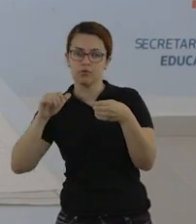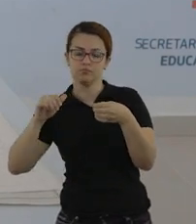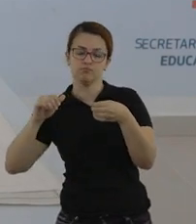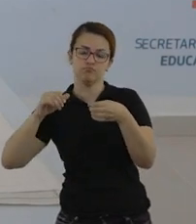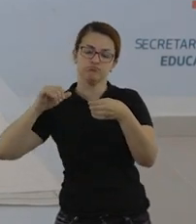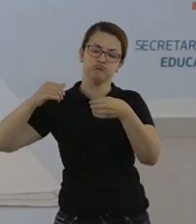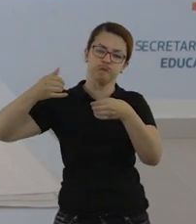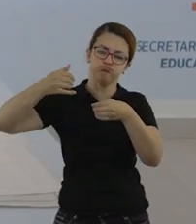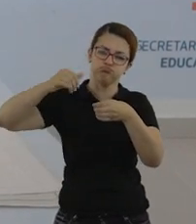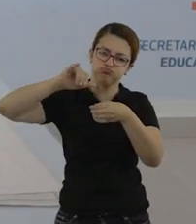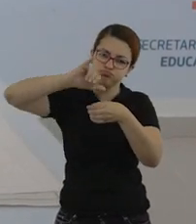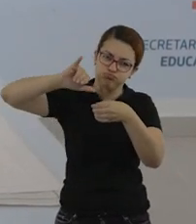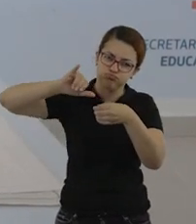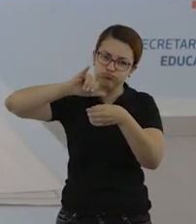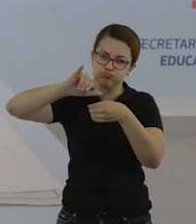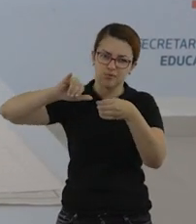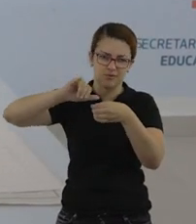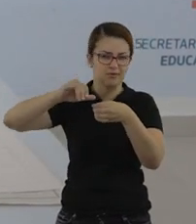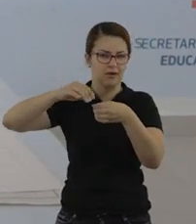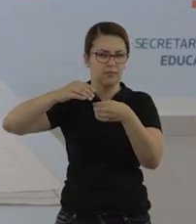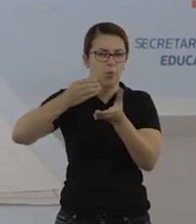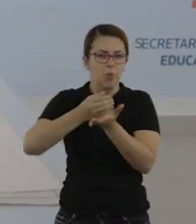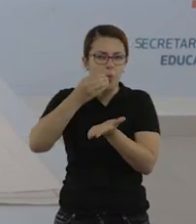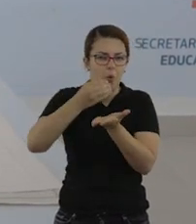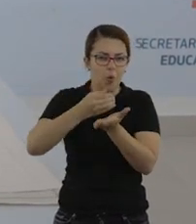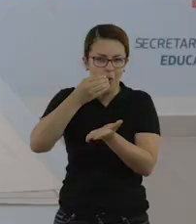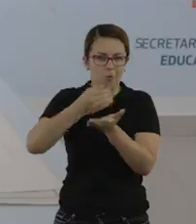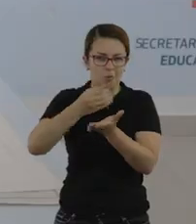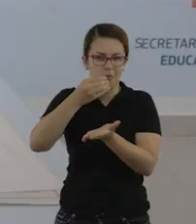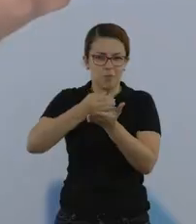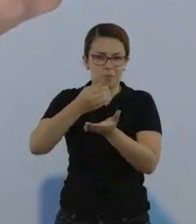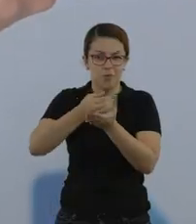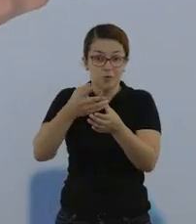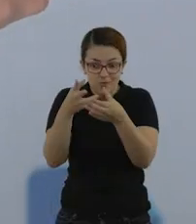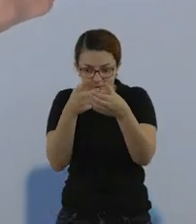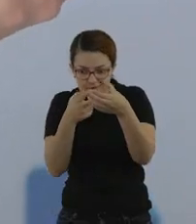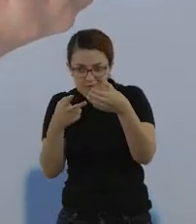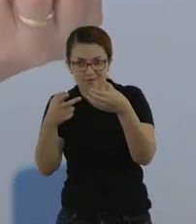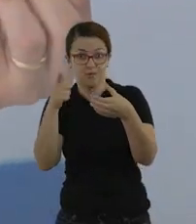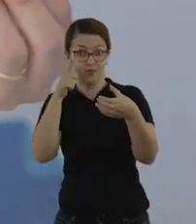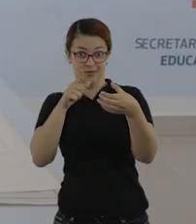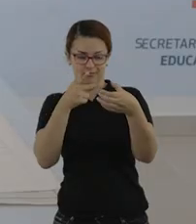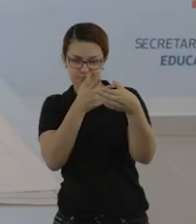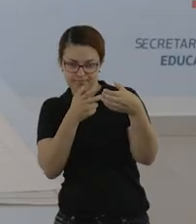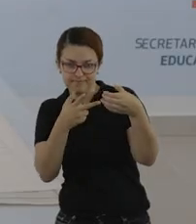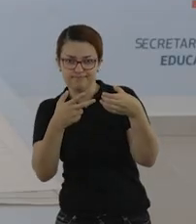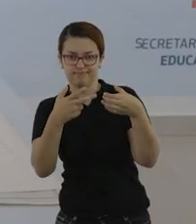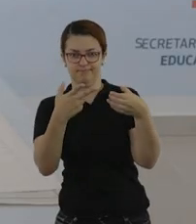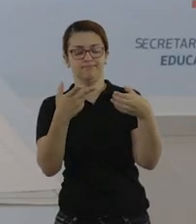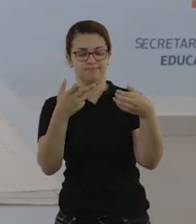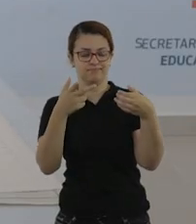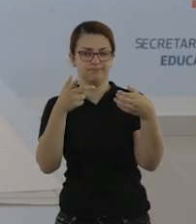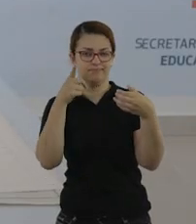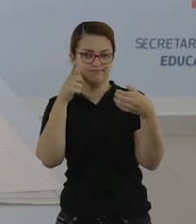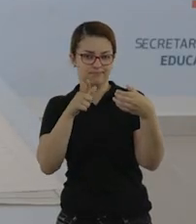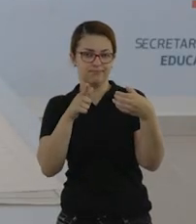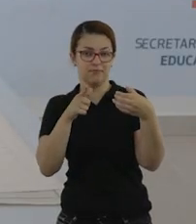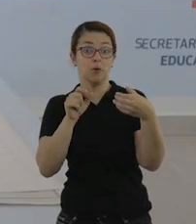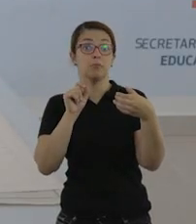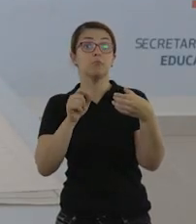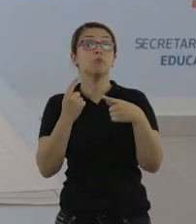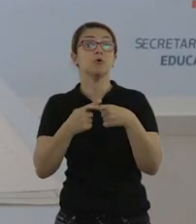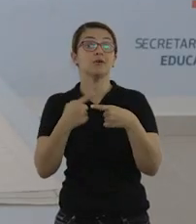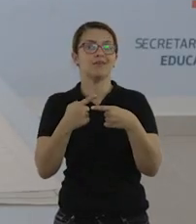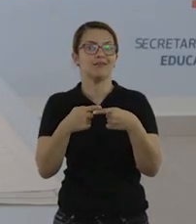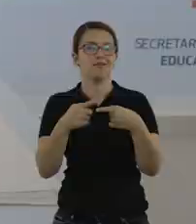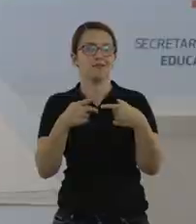um copinho transparente. Eu tô usando um copinho descartável, mas você pode usar qualquer copo em casa, mas transparente, tá? Pra criança poder estar observando o